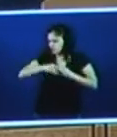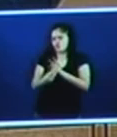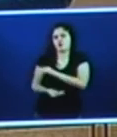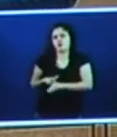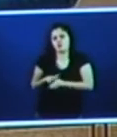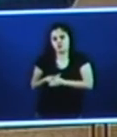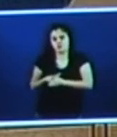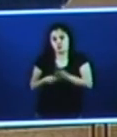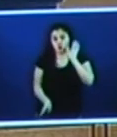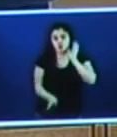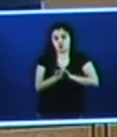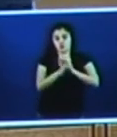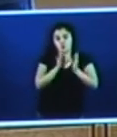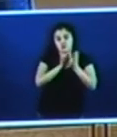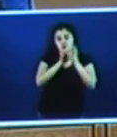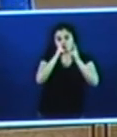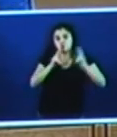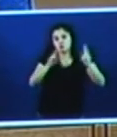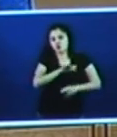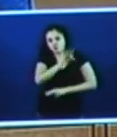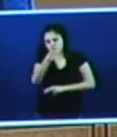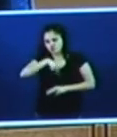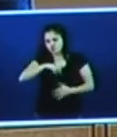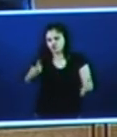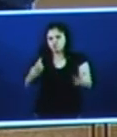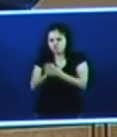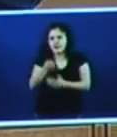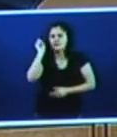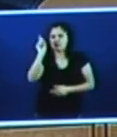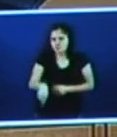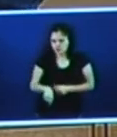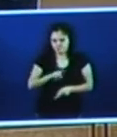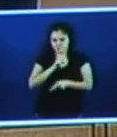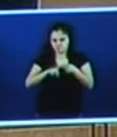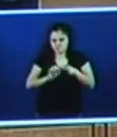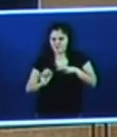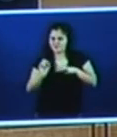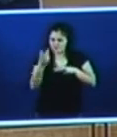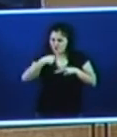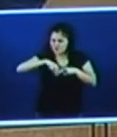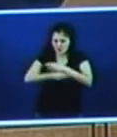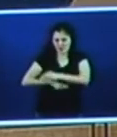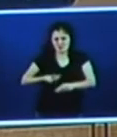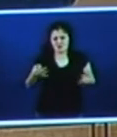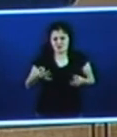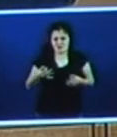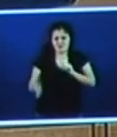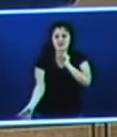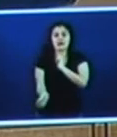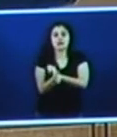manter os servizos públicos. Señoría, a segunda cuestión que estamos facendo é garantir o noso autogoverno.